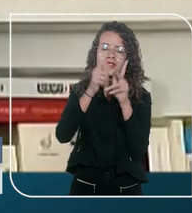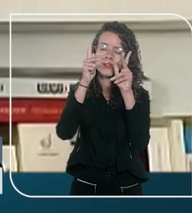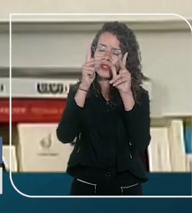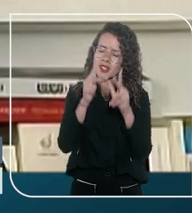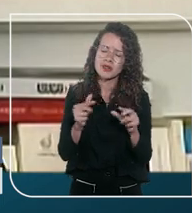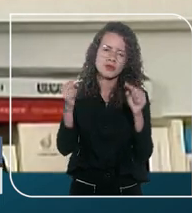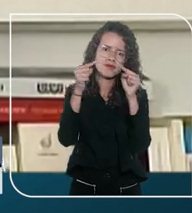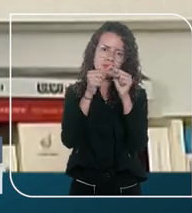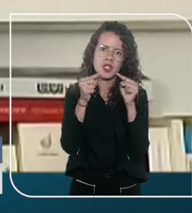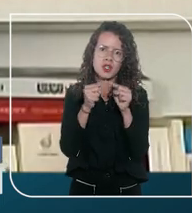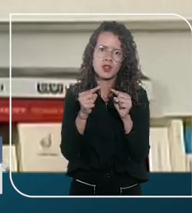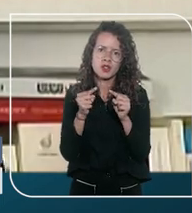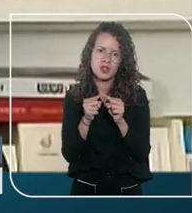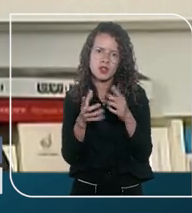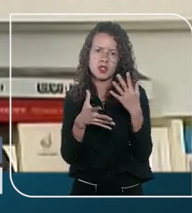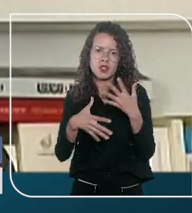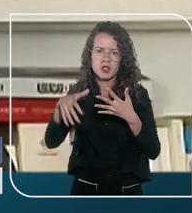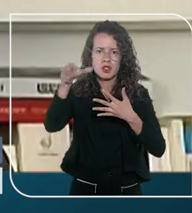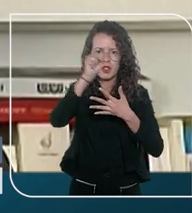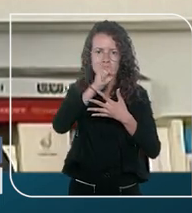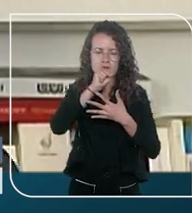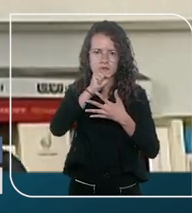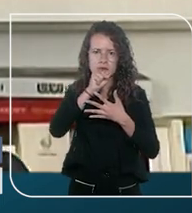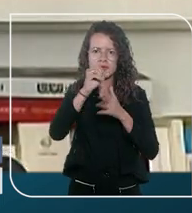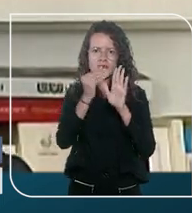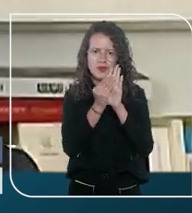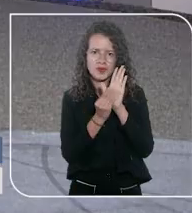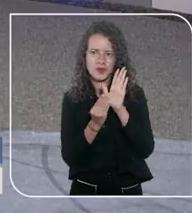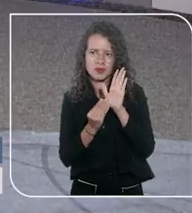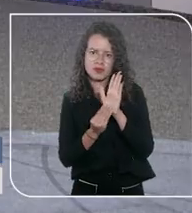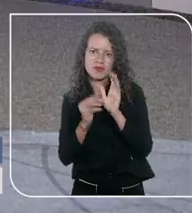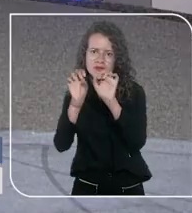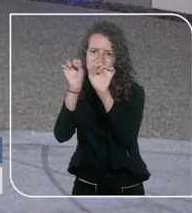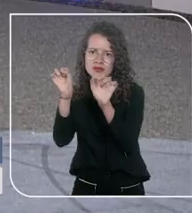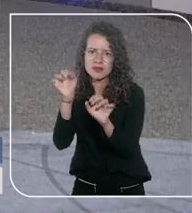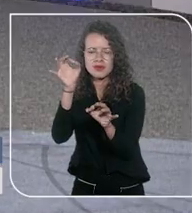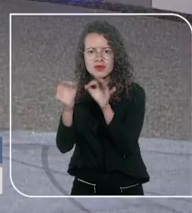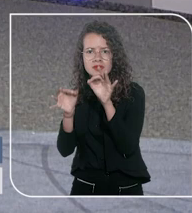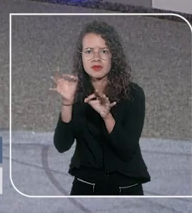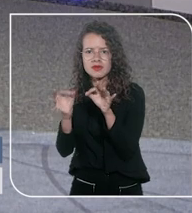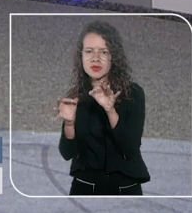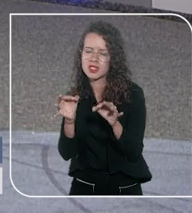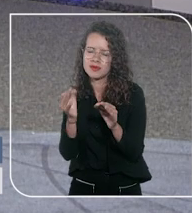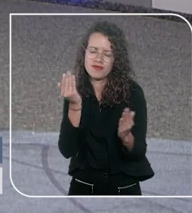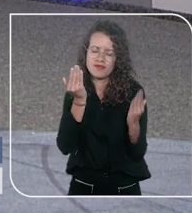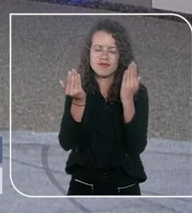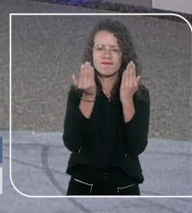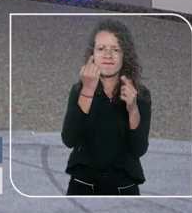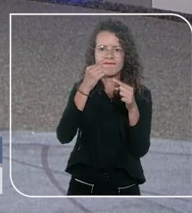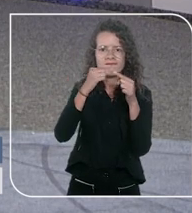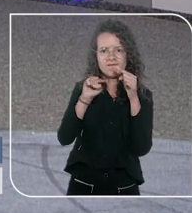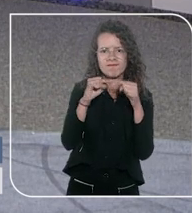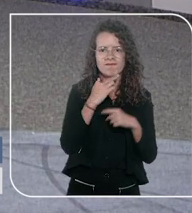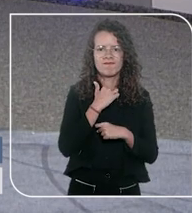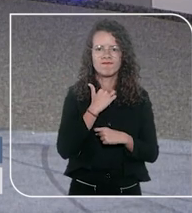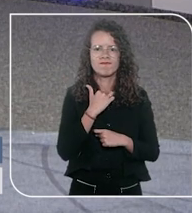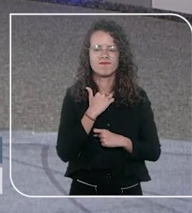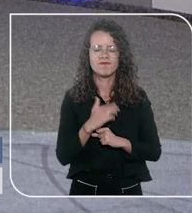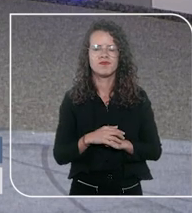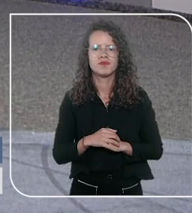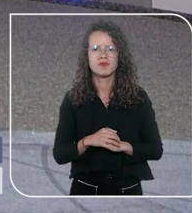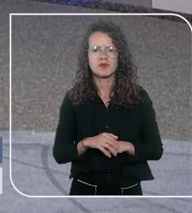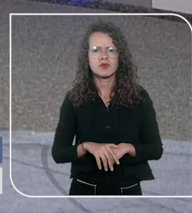para enunciado de súmulas de tribunais também, não podem ser considerados como paradigmas, Fátima. E